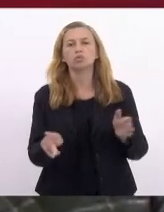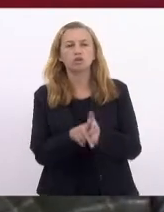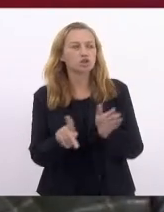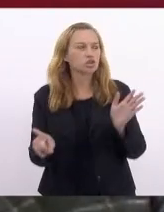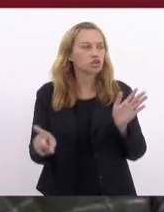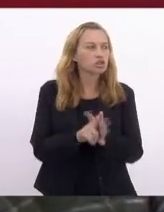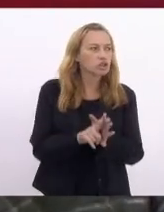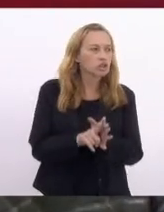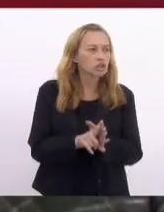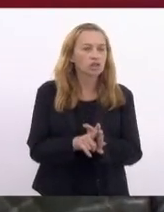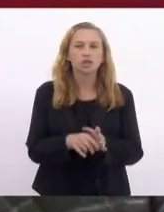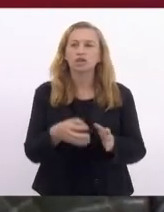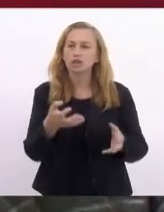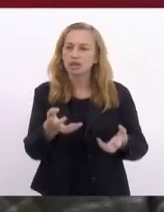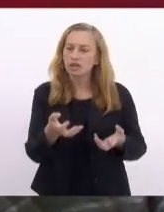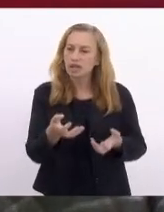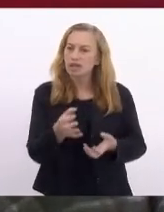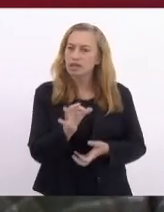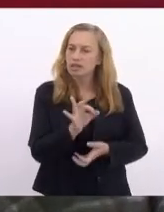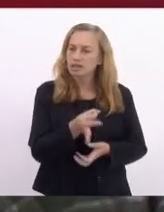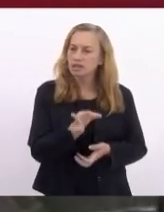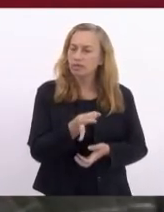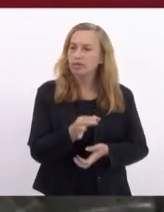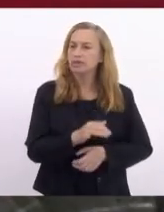que pretende inclusive, né,